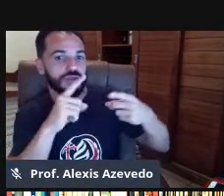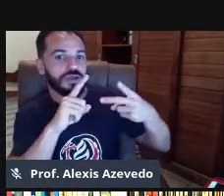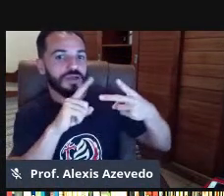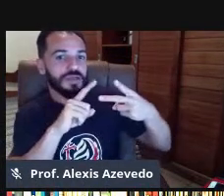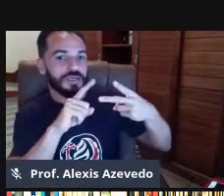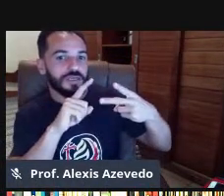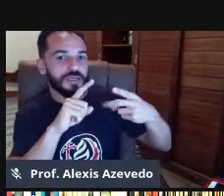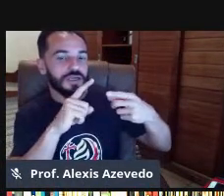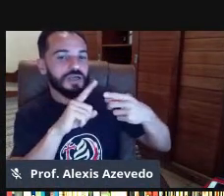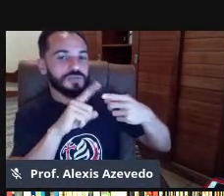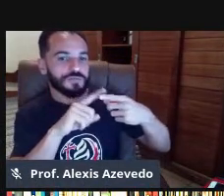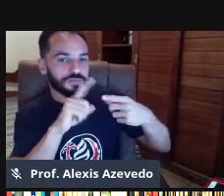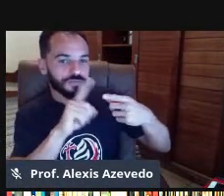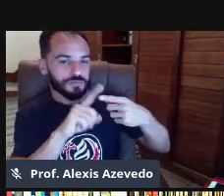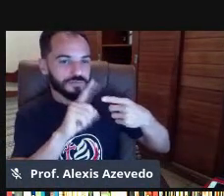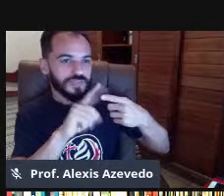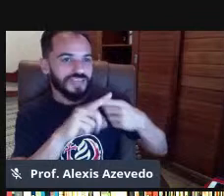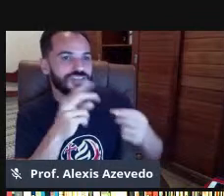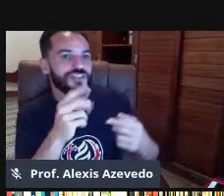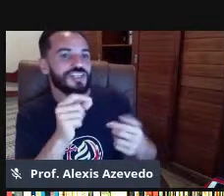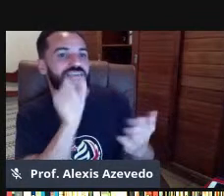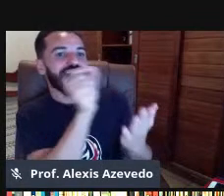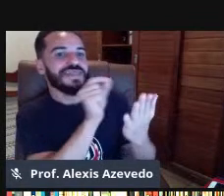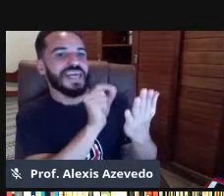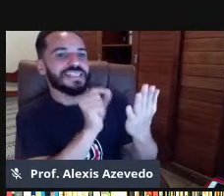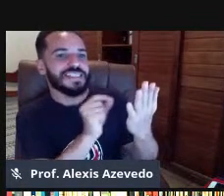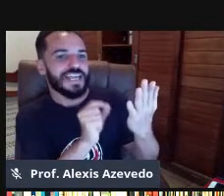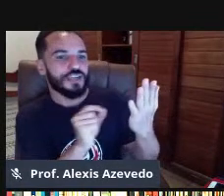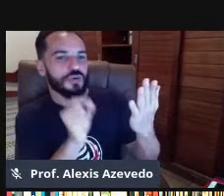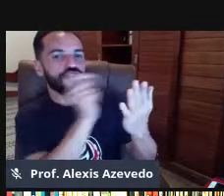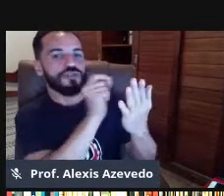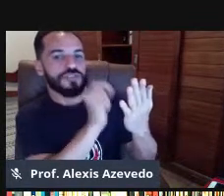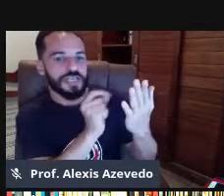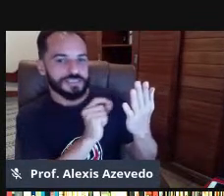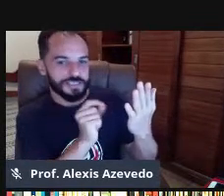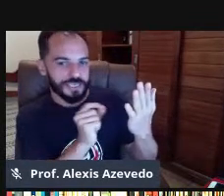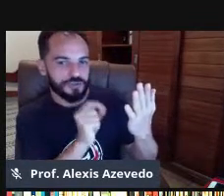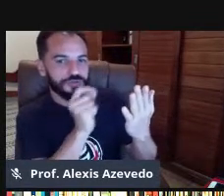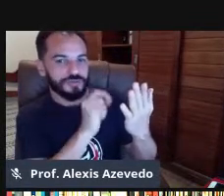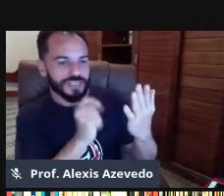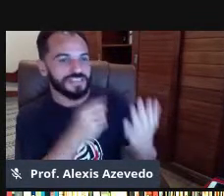desenhos dos primeiros semestres, né? Desenho tem